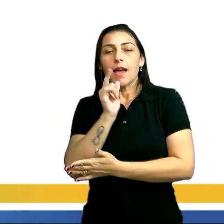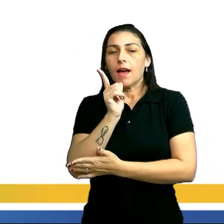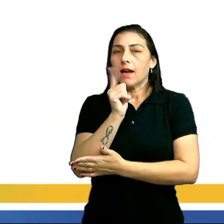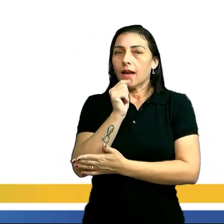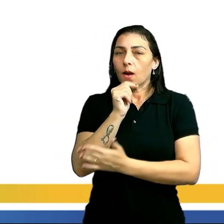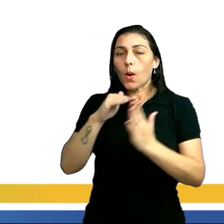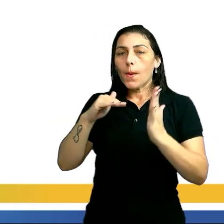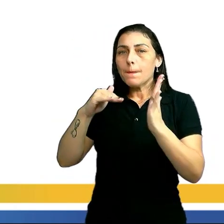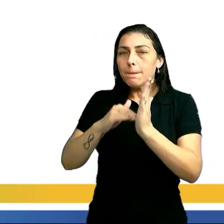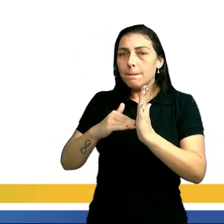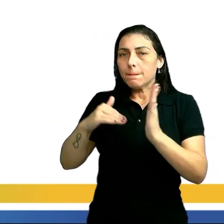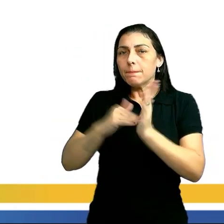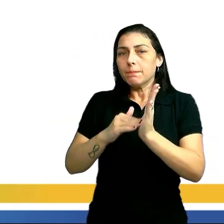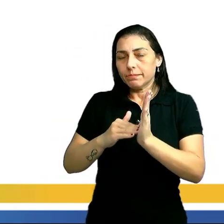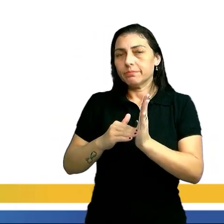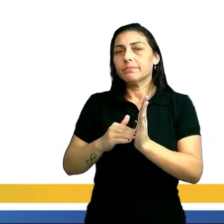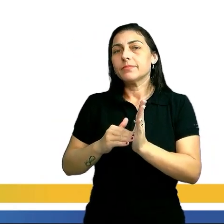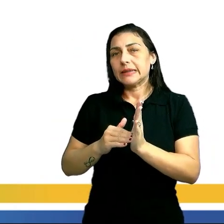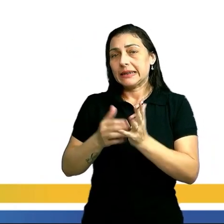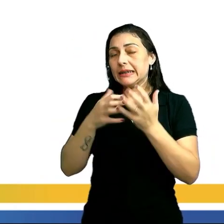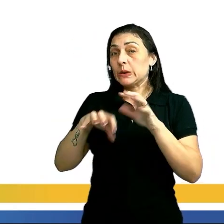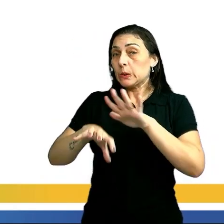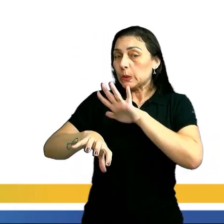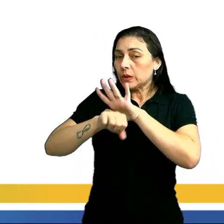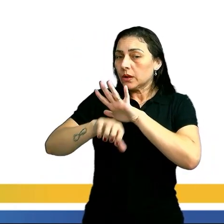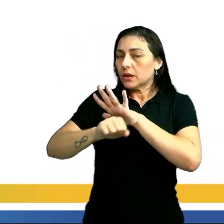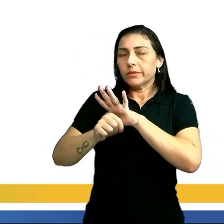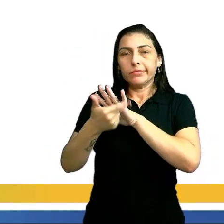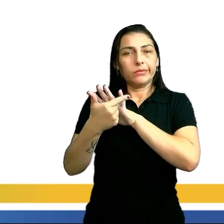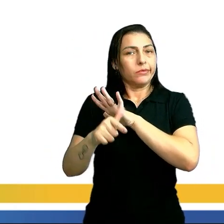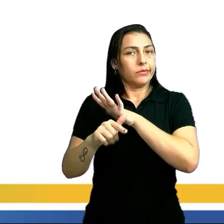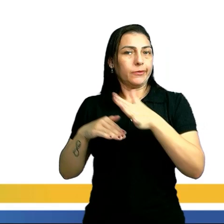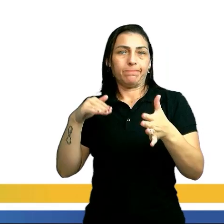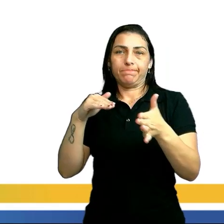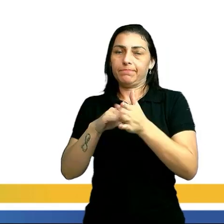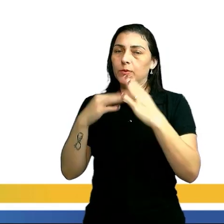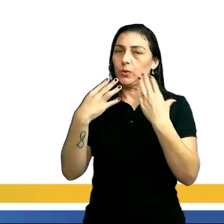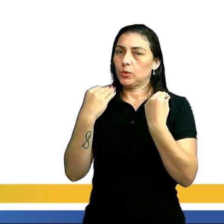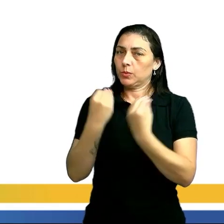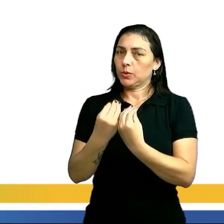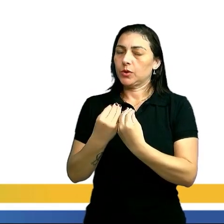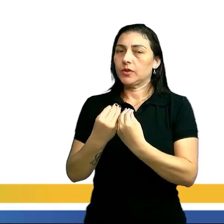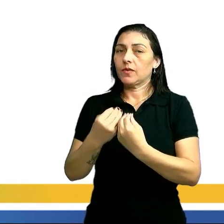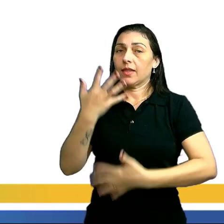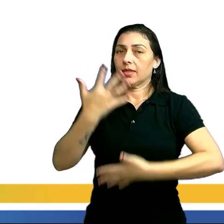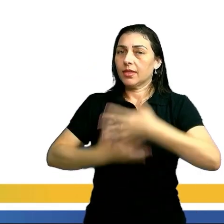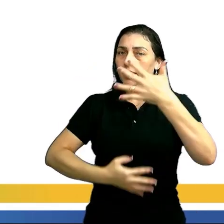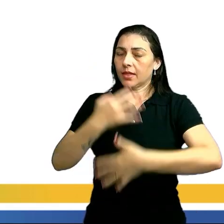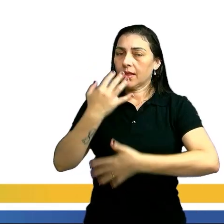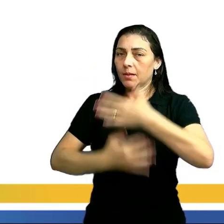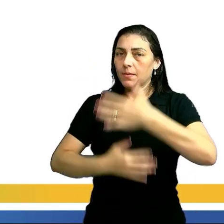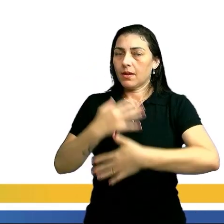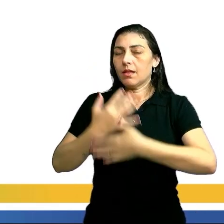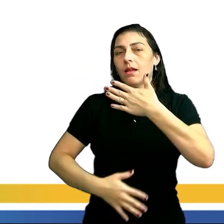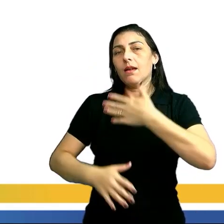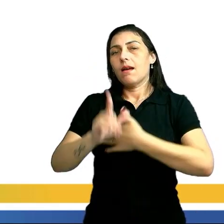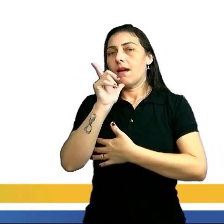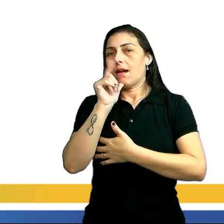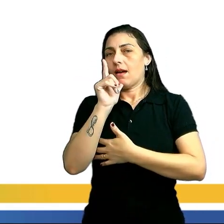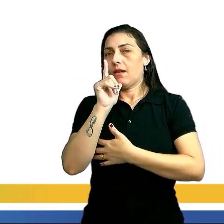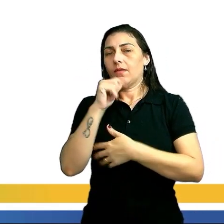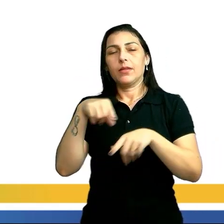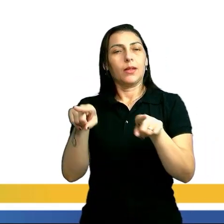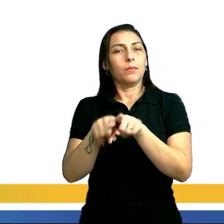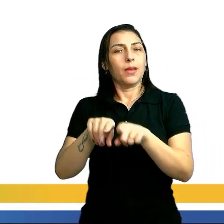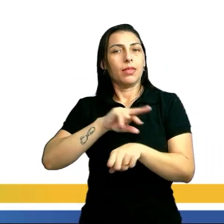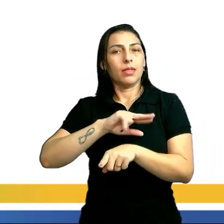palavra barreira. Se eu quero absorver, então eu não vou colocar uma substância que vai reter a água, que vai servir como barreira. Também não